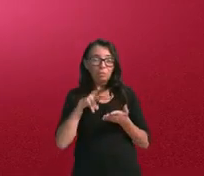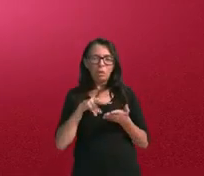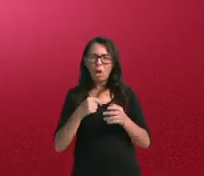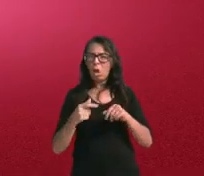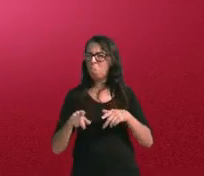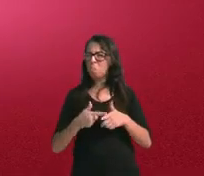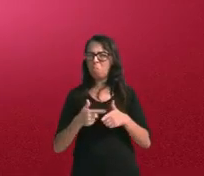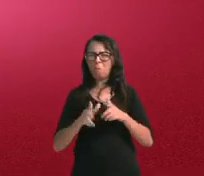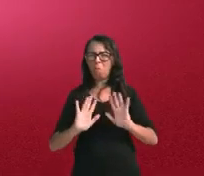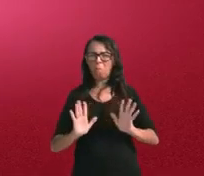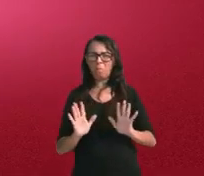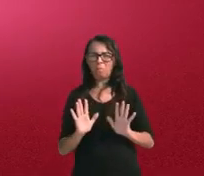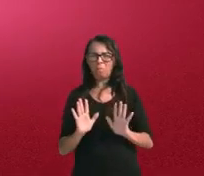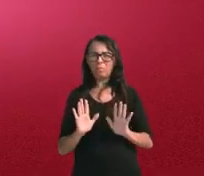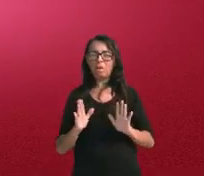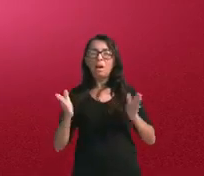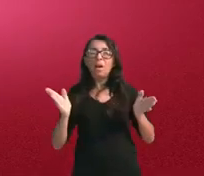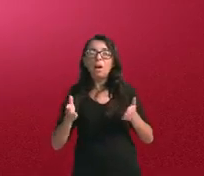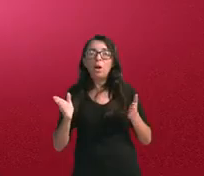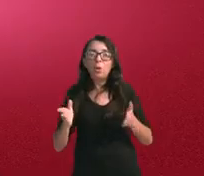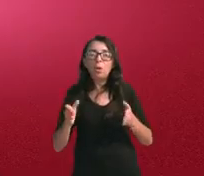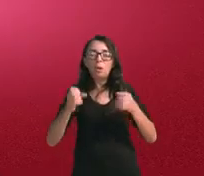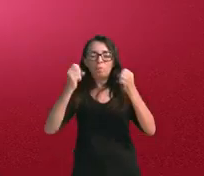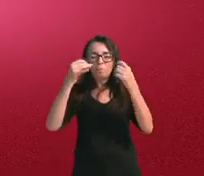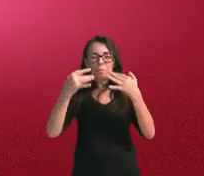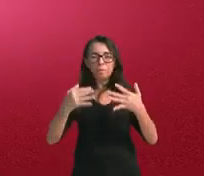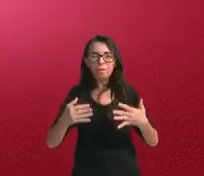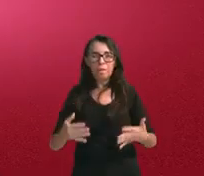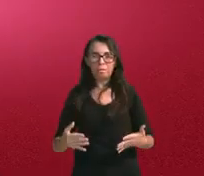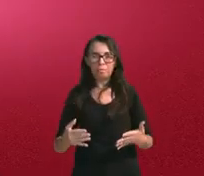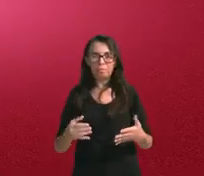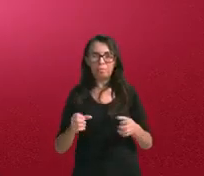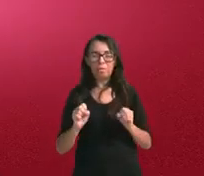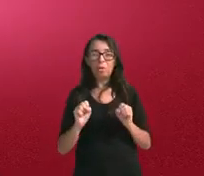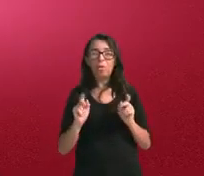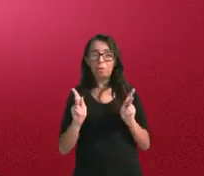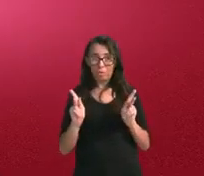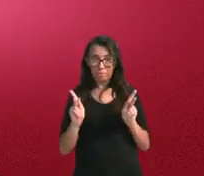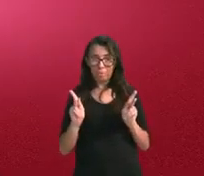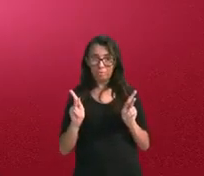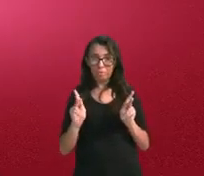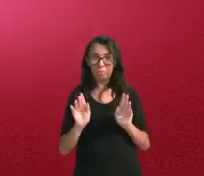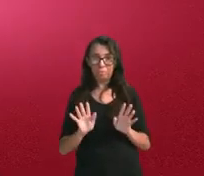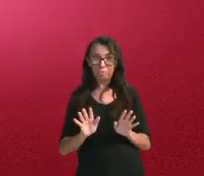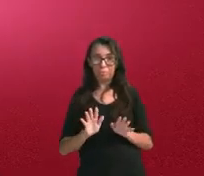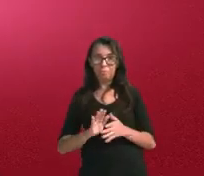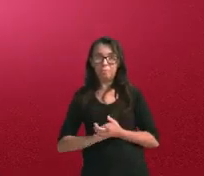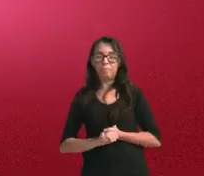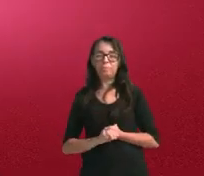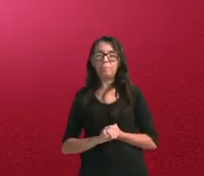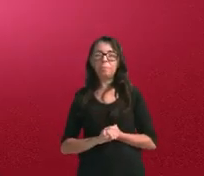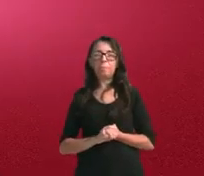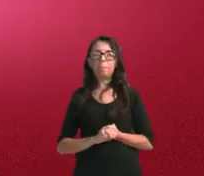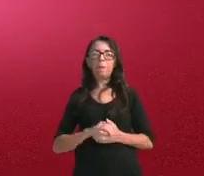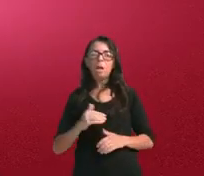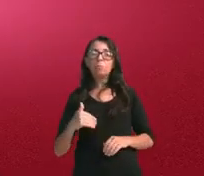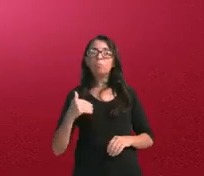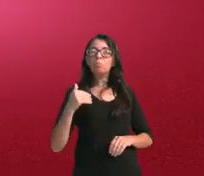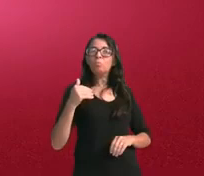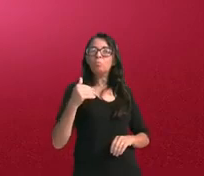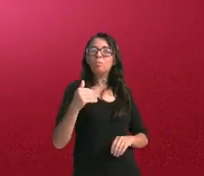obra tão grande quanto Ele é, você também há de ser abençoado.